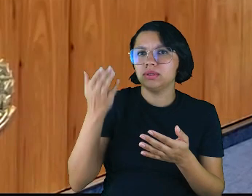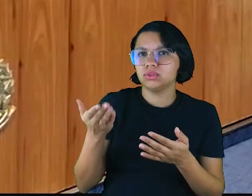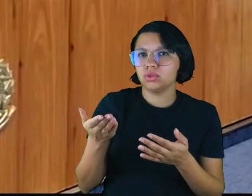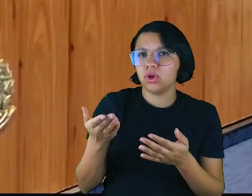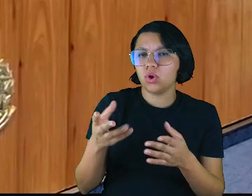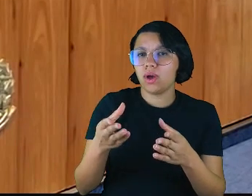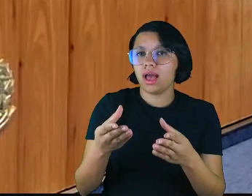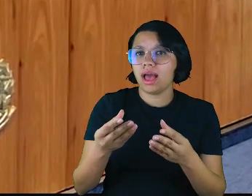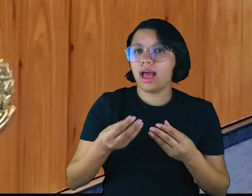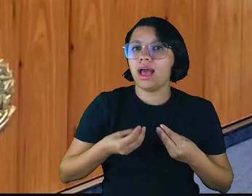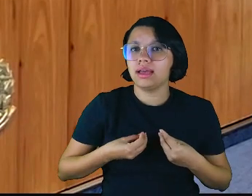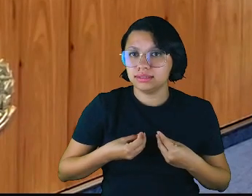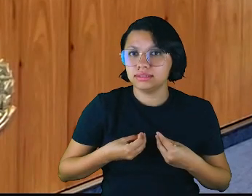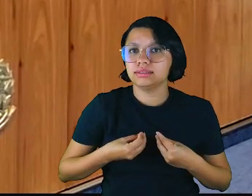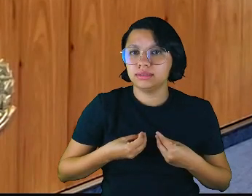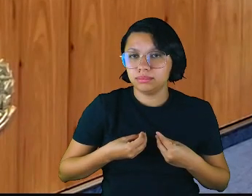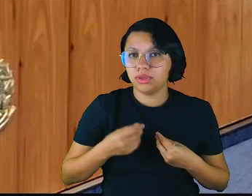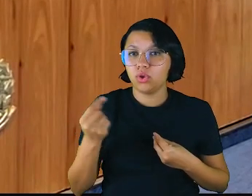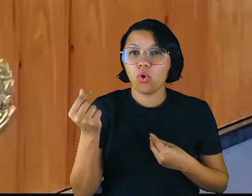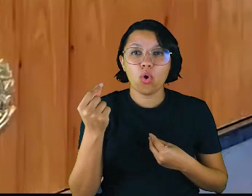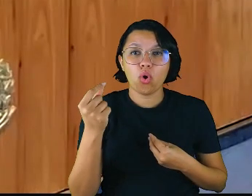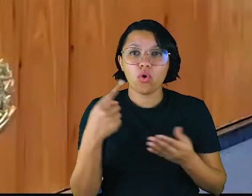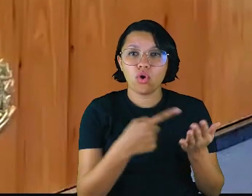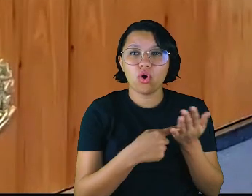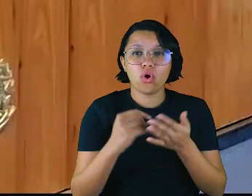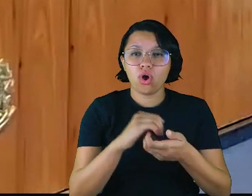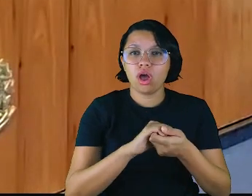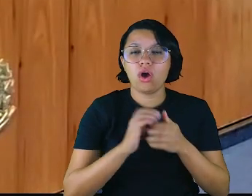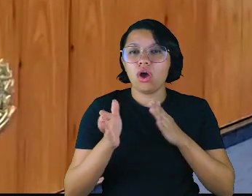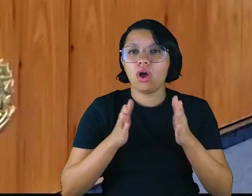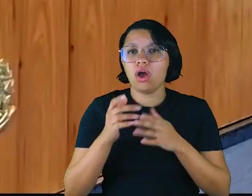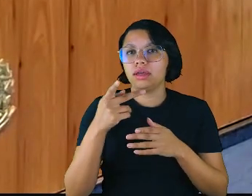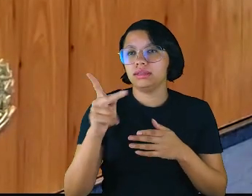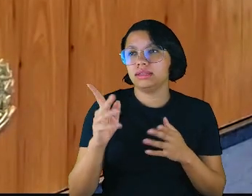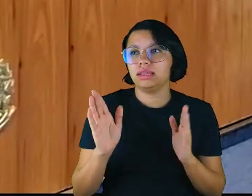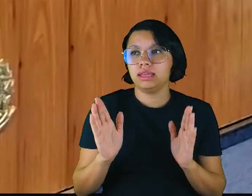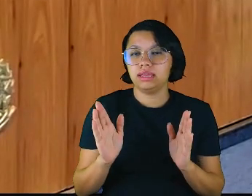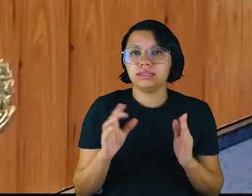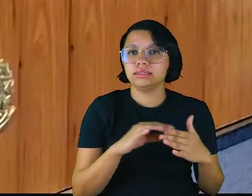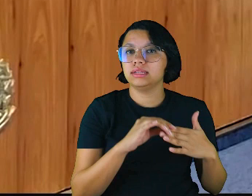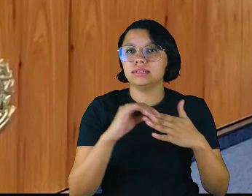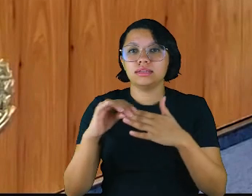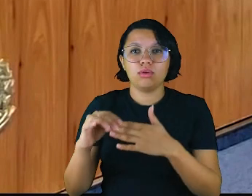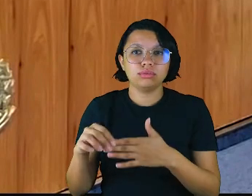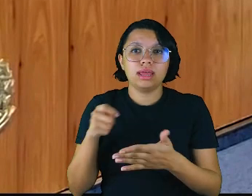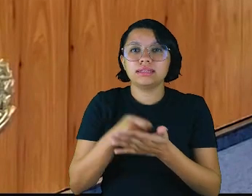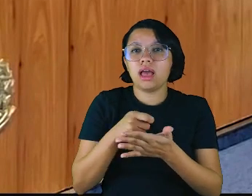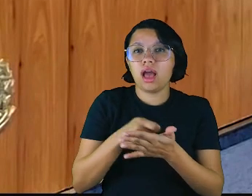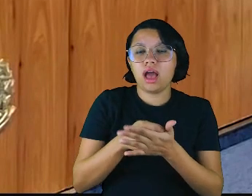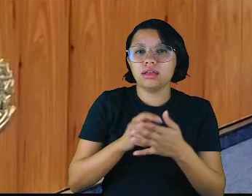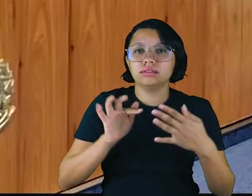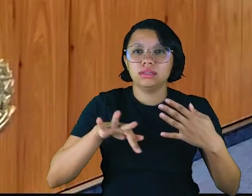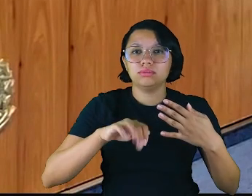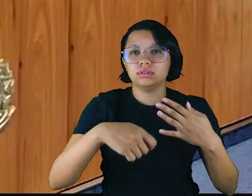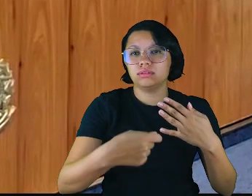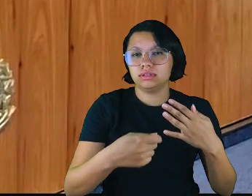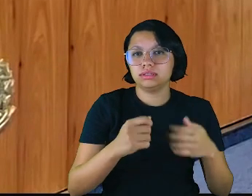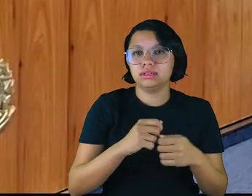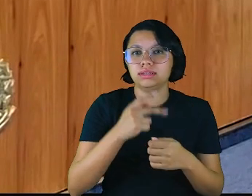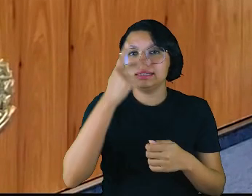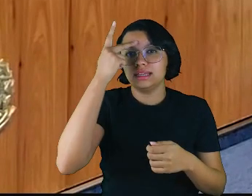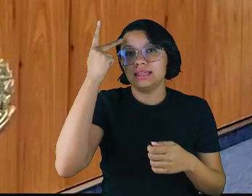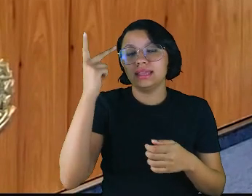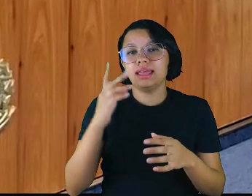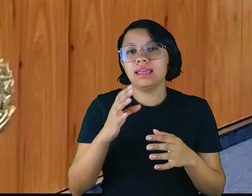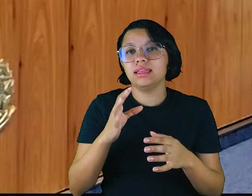aqui recebeu esse valor que foi acordado entre eles ou não? Eu não sei, eu não vi eles não trazem a execução dessa sentença. Então, quem